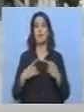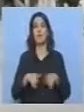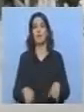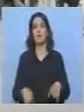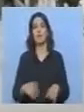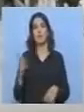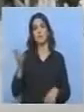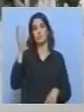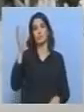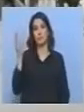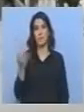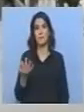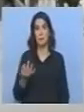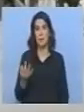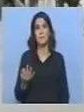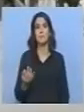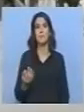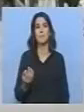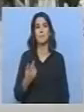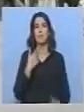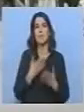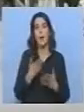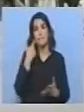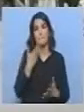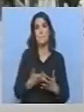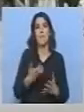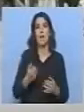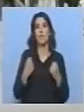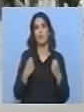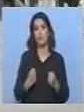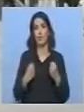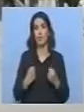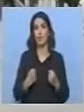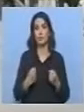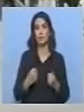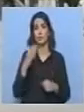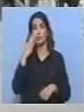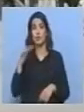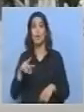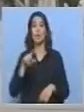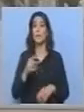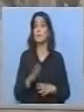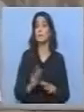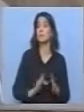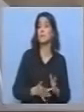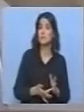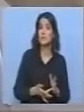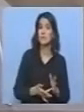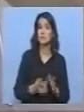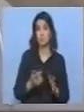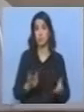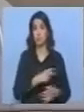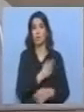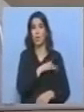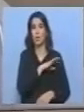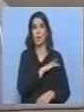digamos assim, digamos, um impacto forte fora do país, nomeadamente no Brasil, por exemplo, onde a marca da